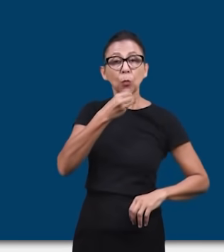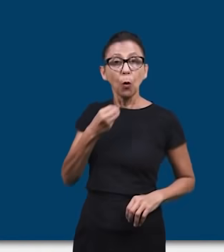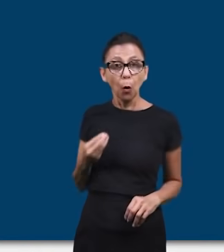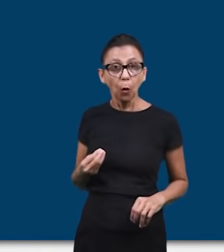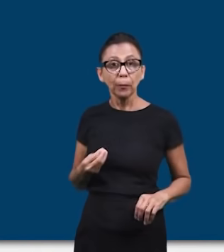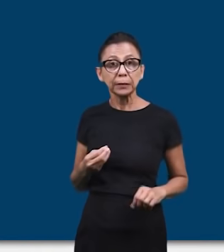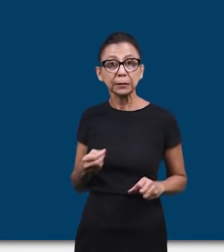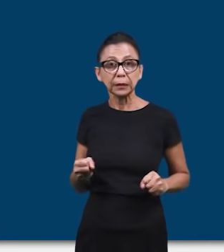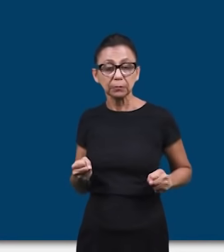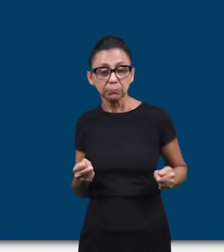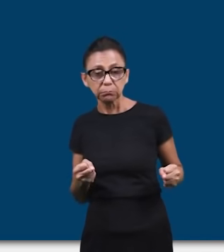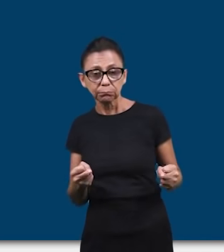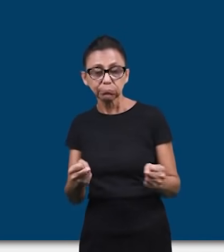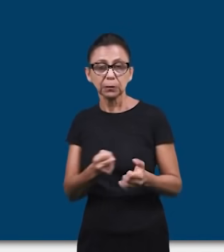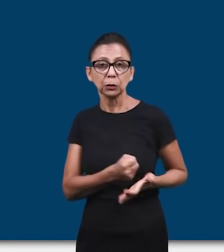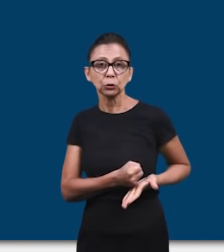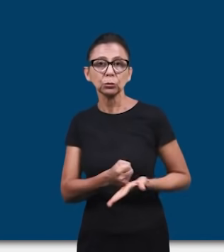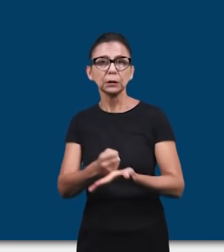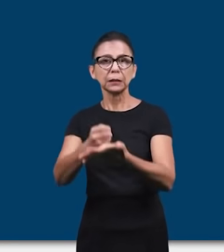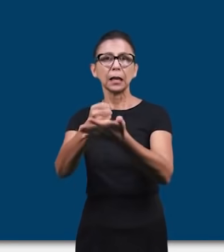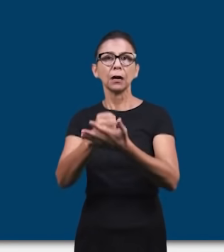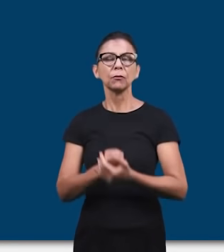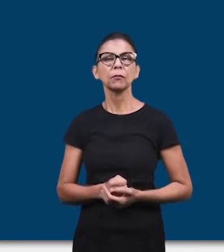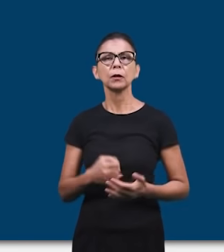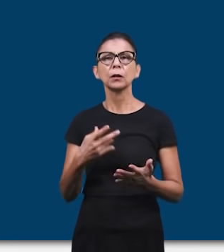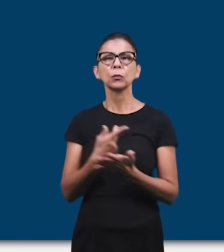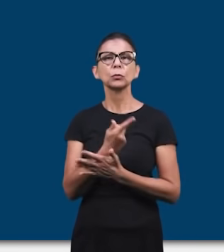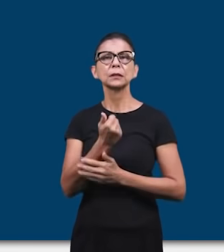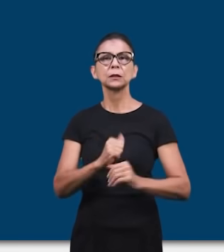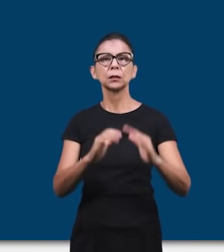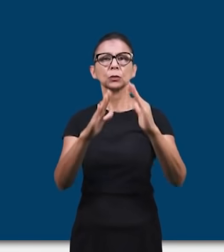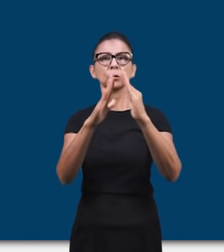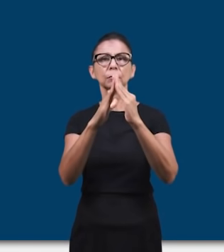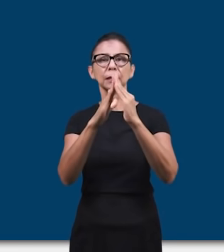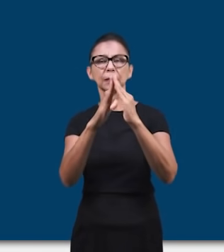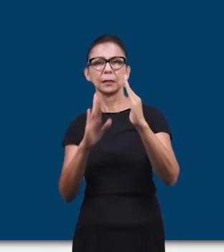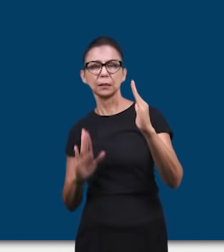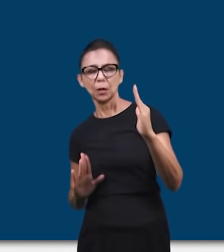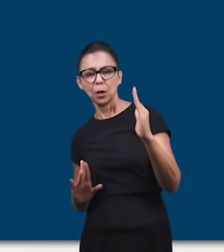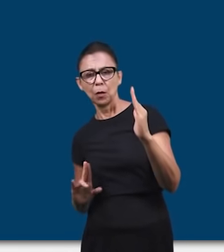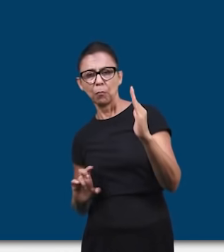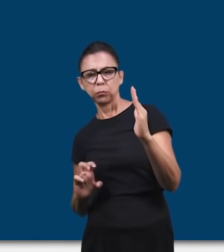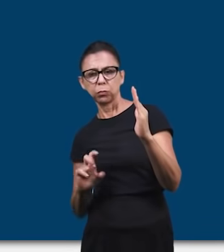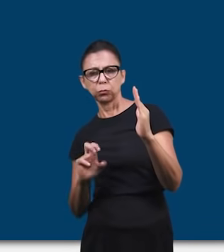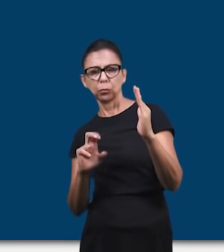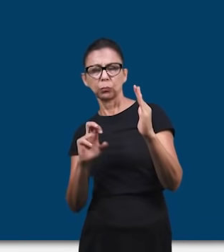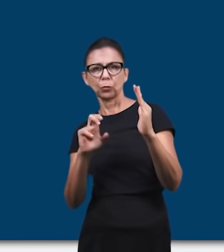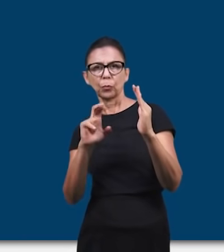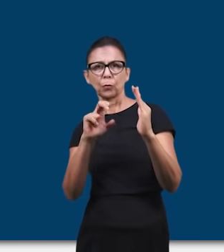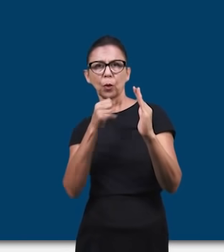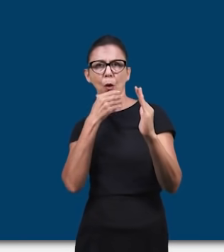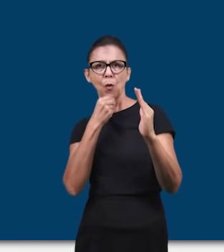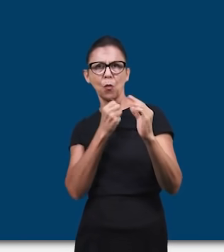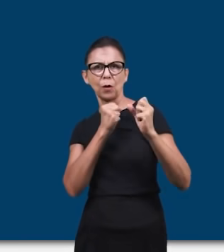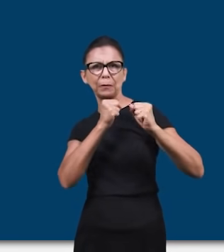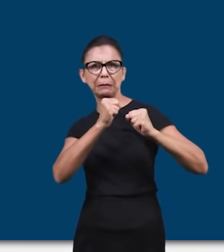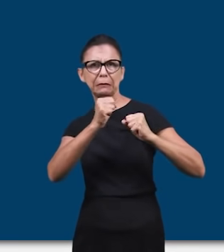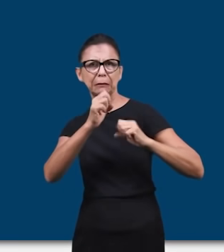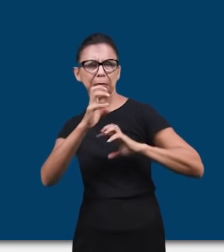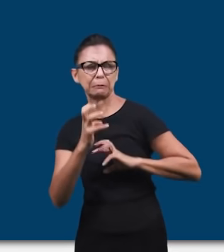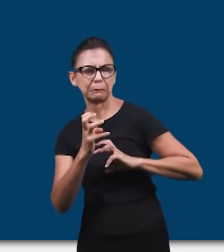e, fazendo um buraco, baixaram o leito em que jazia o paralítico. E Jesus, vendo-lhes a